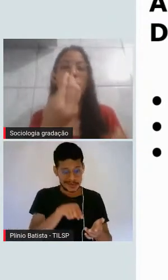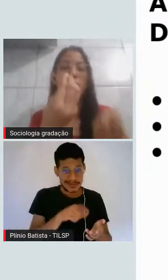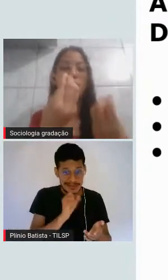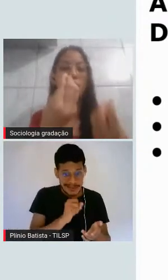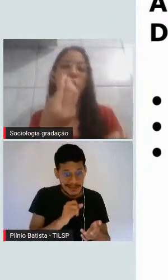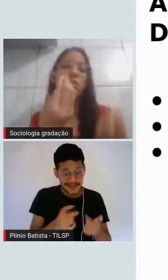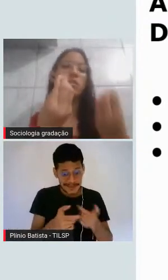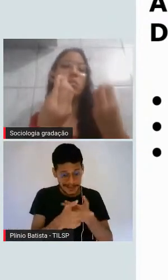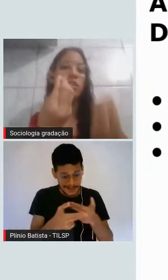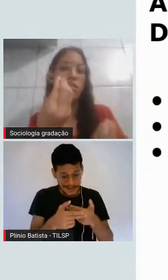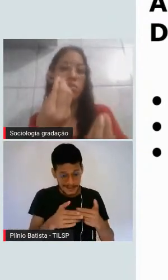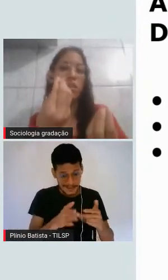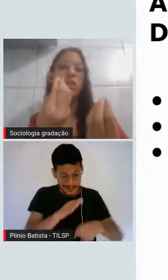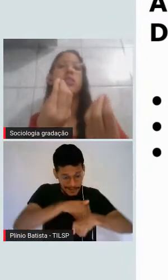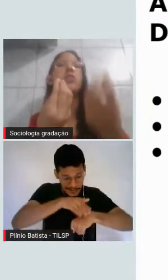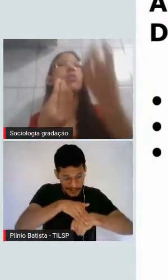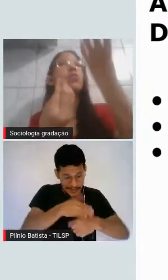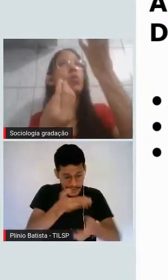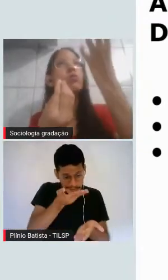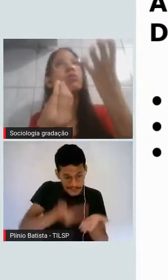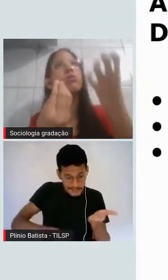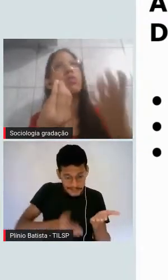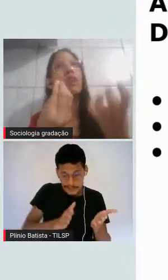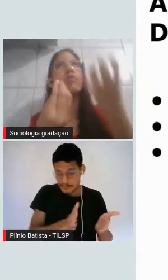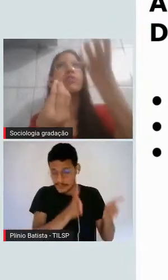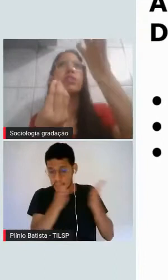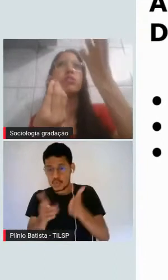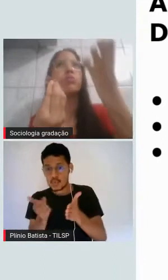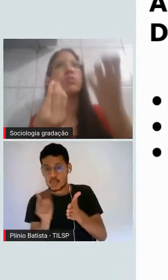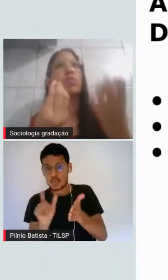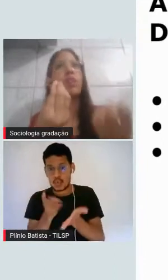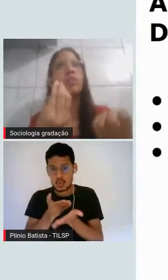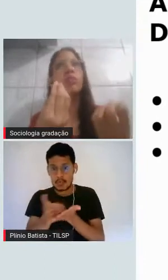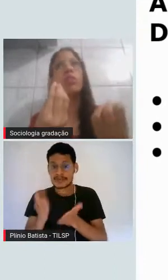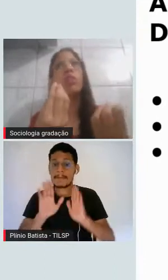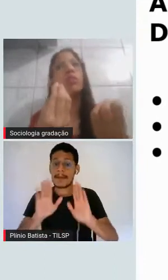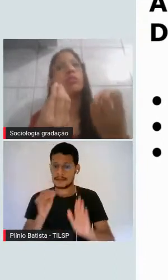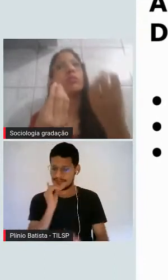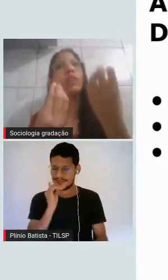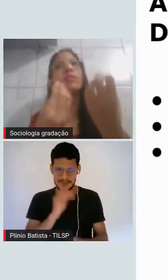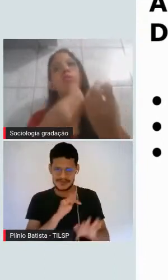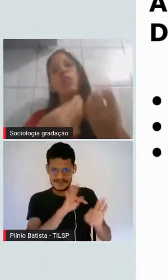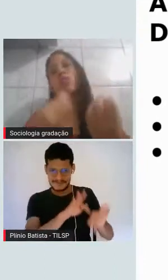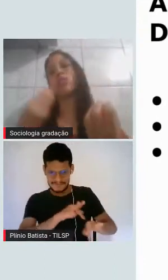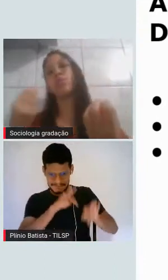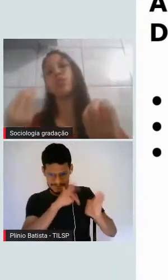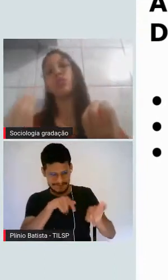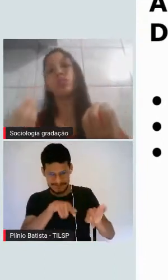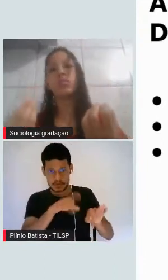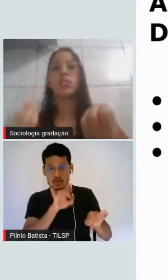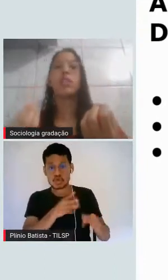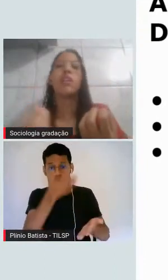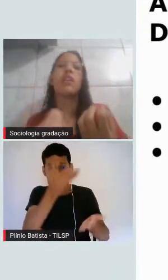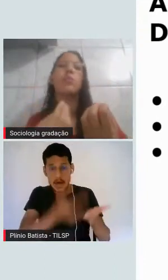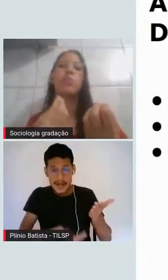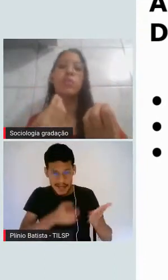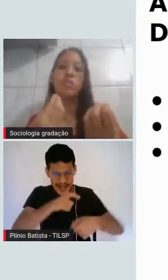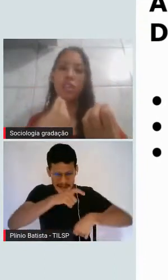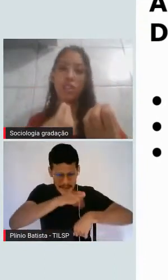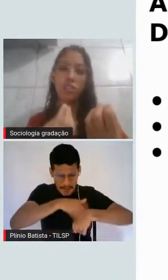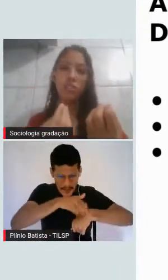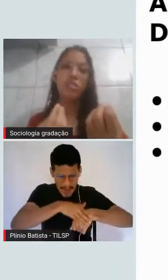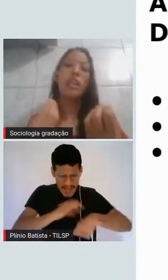outra, mas é importante perceber que o outro só cai, o feudalismo só caiu, não é de uma hora para outra. É